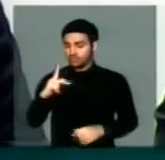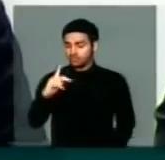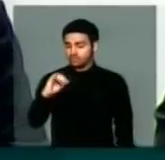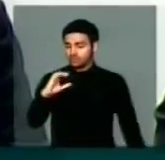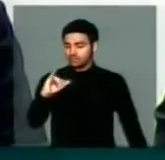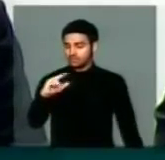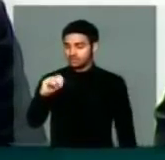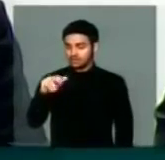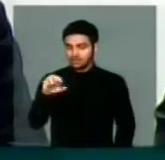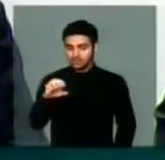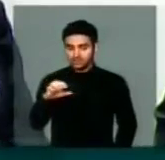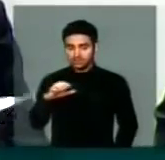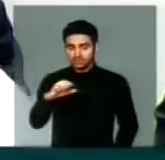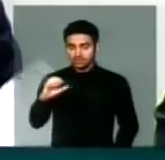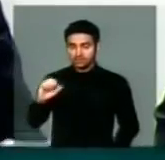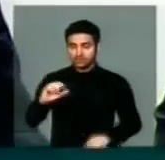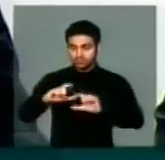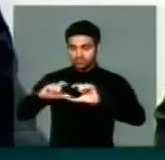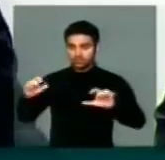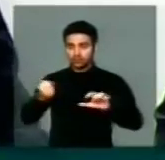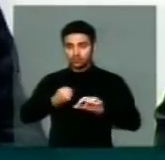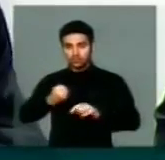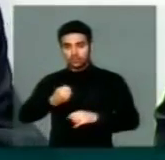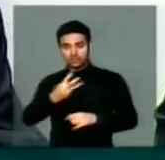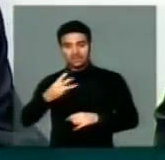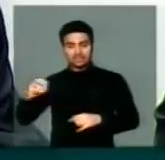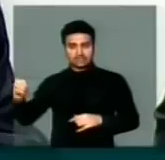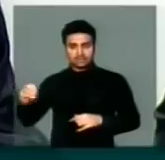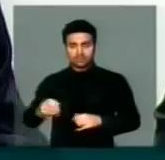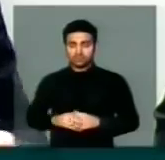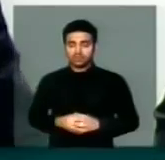o número 300 em frente.